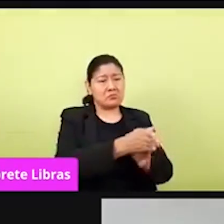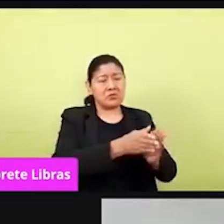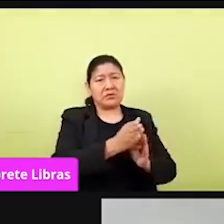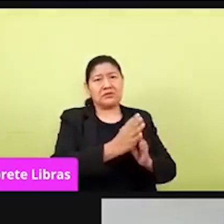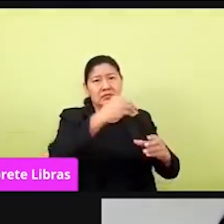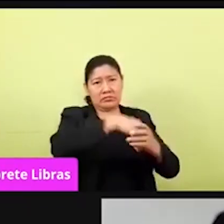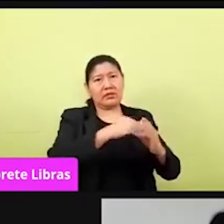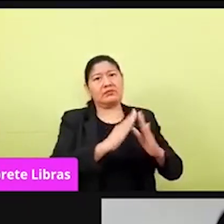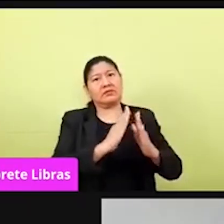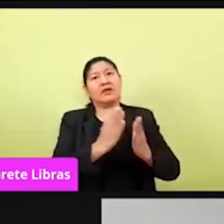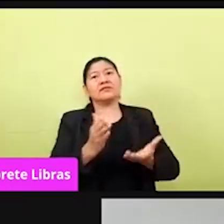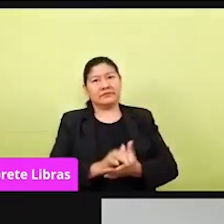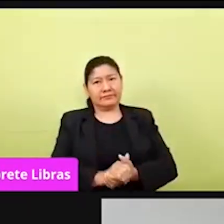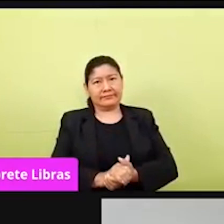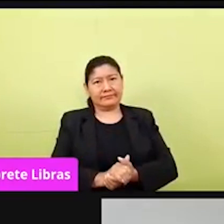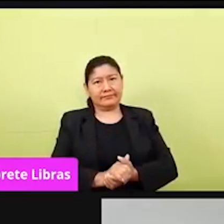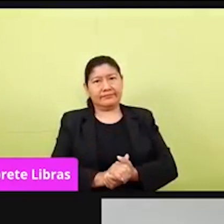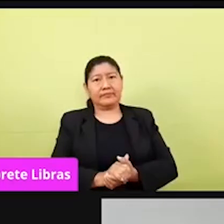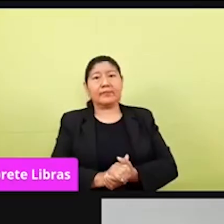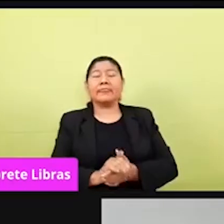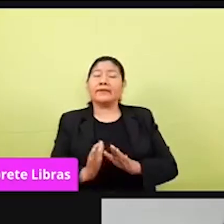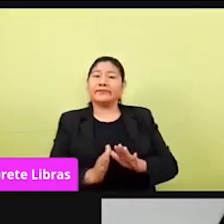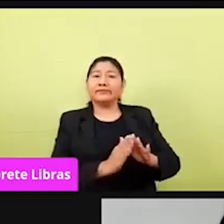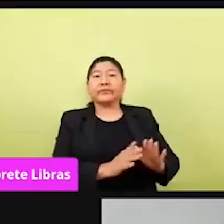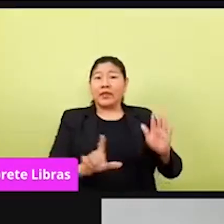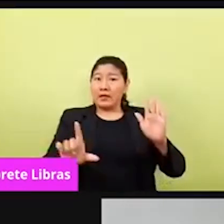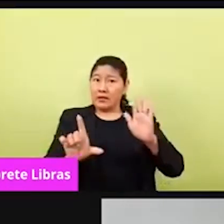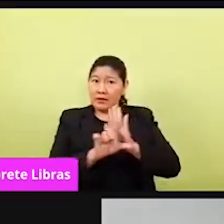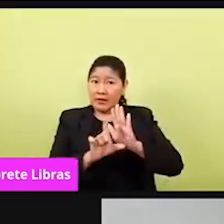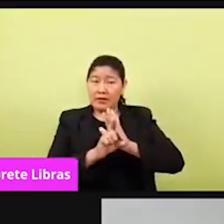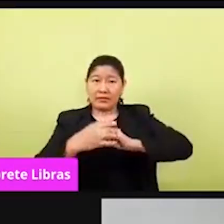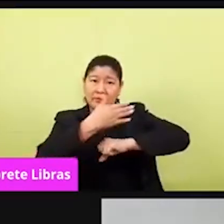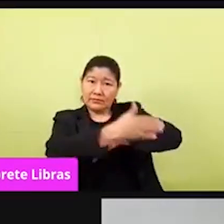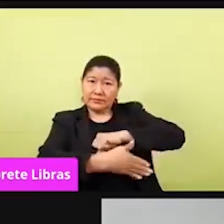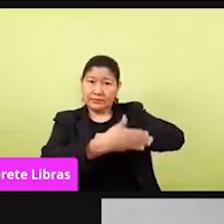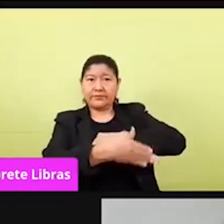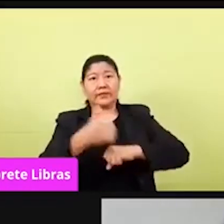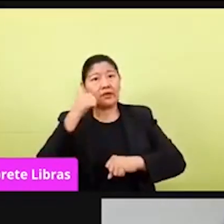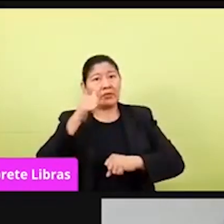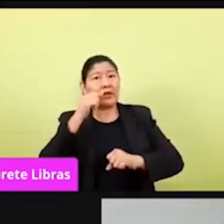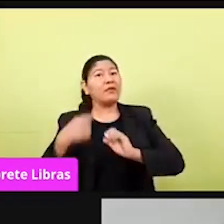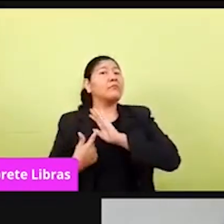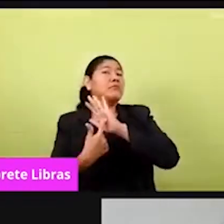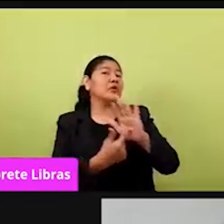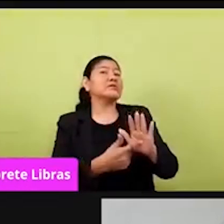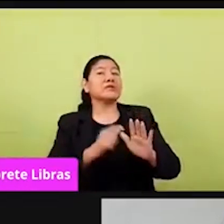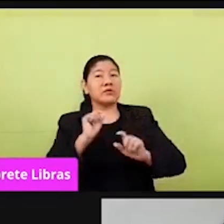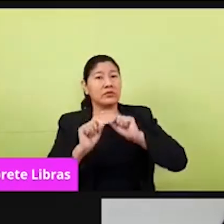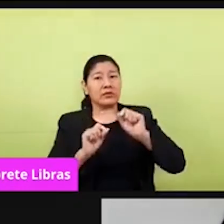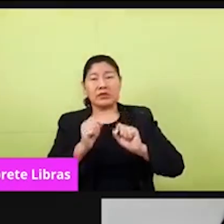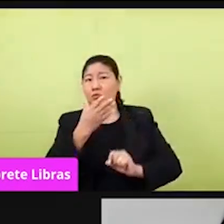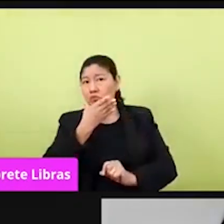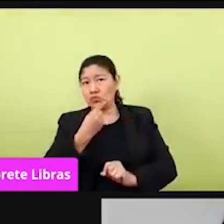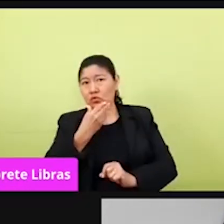Olha só, a Lei Maria da Penha, ela prevê que os homens que cometem